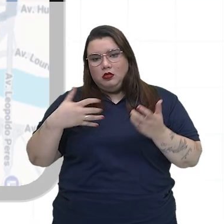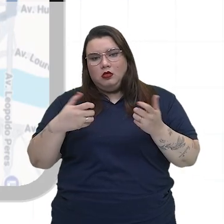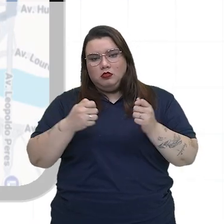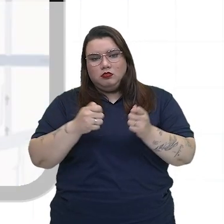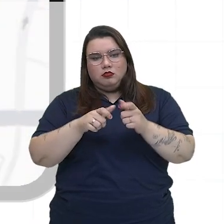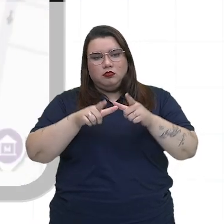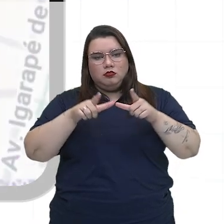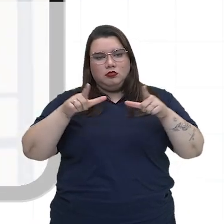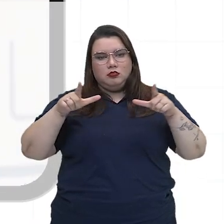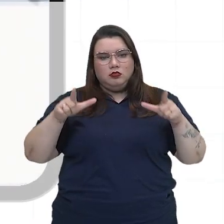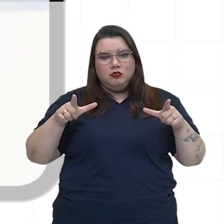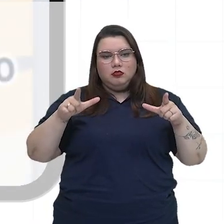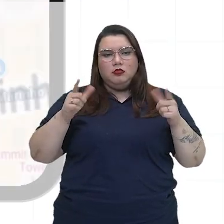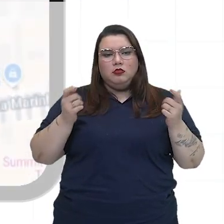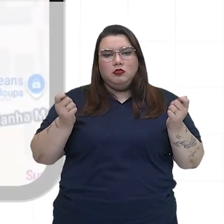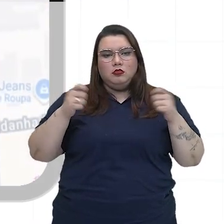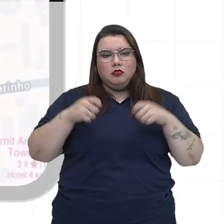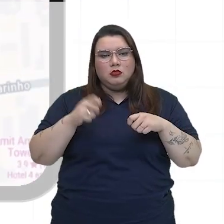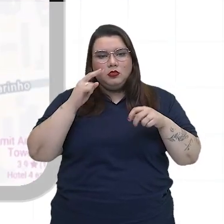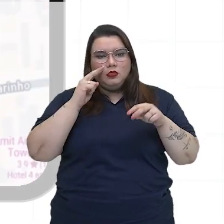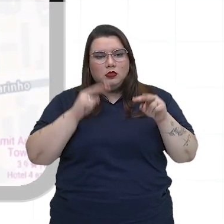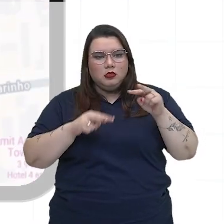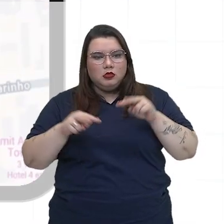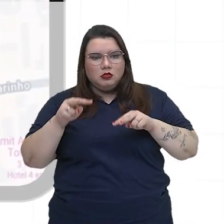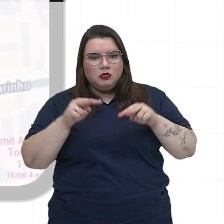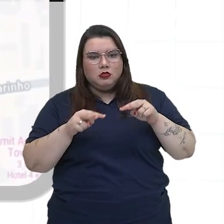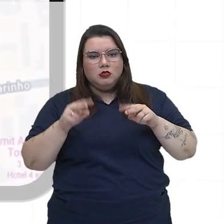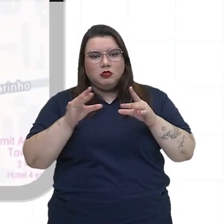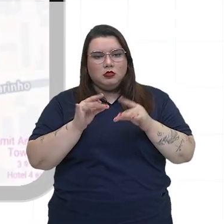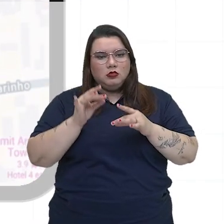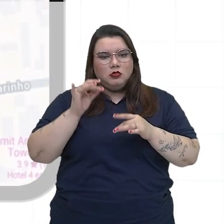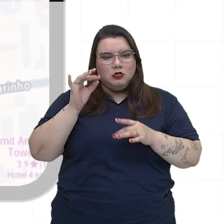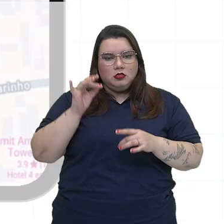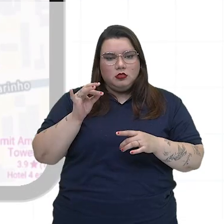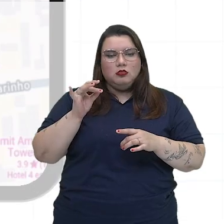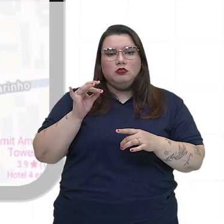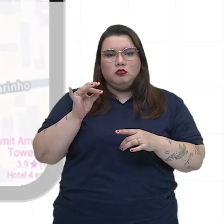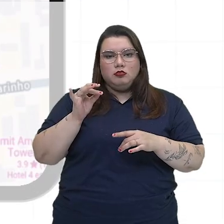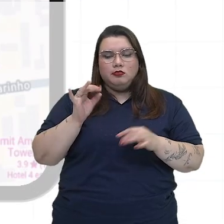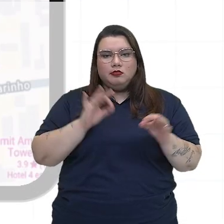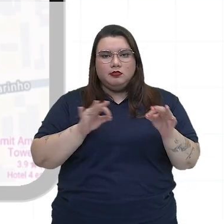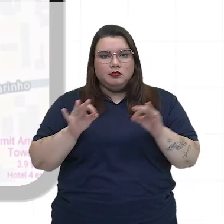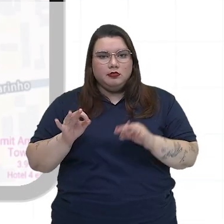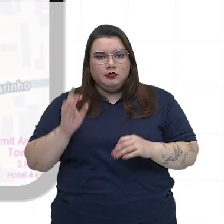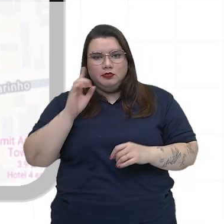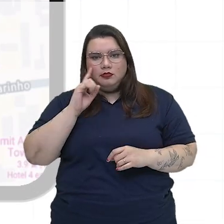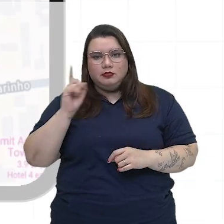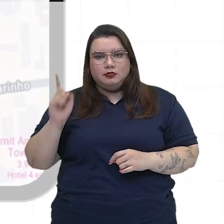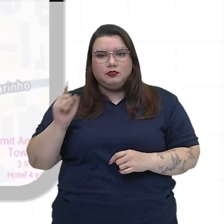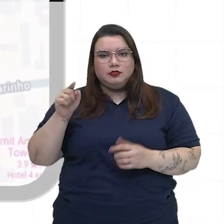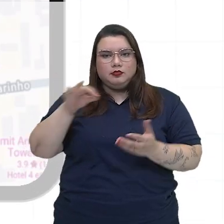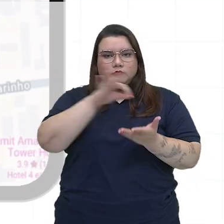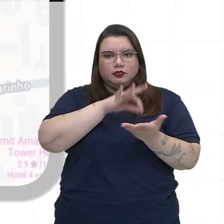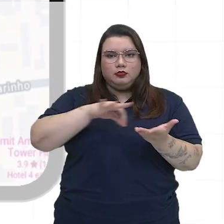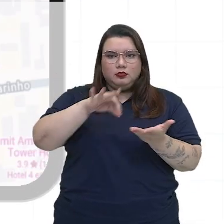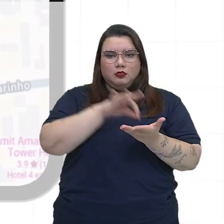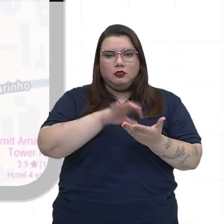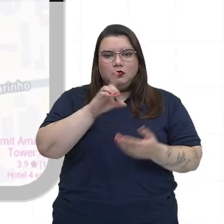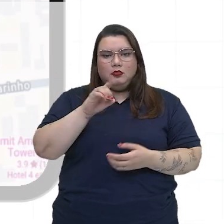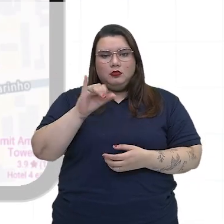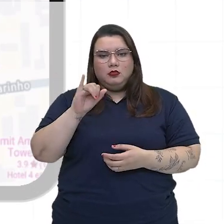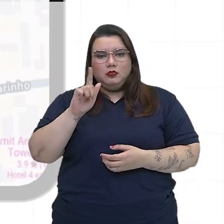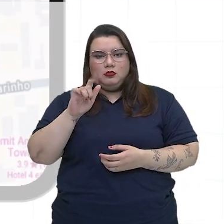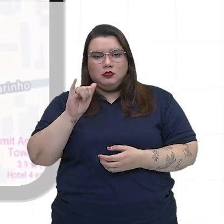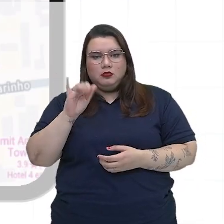aproximar ainda mais, eu vou conseguir enxergar mais detalhes ainda. Então, o mapa digital ele traz